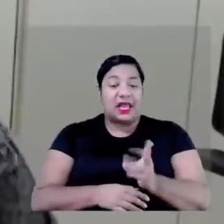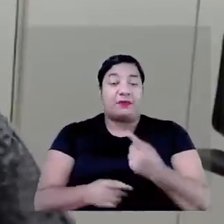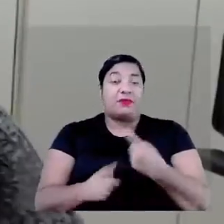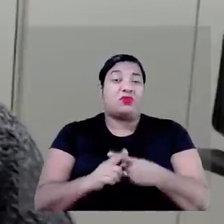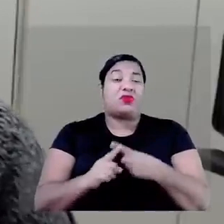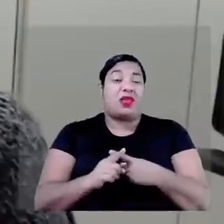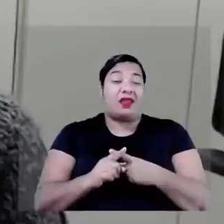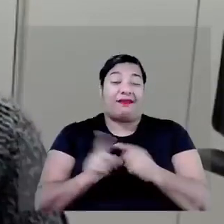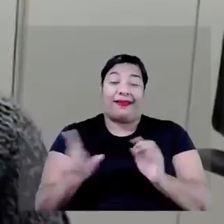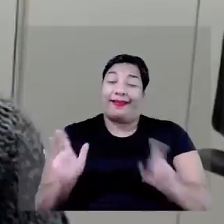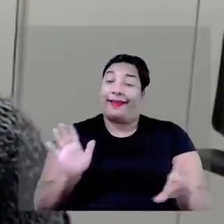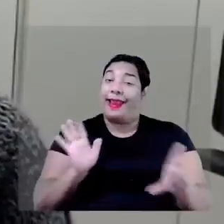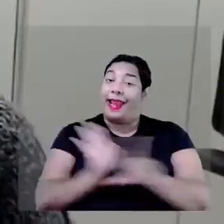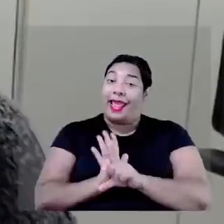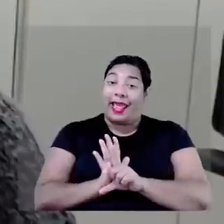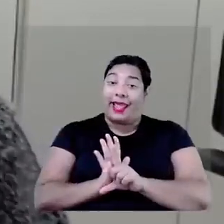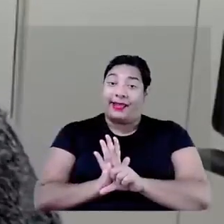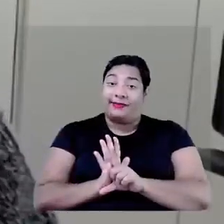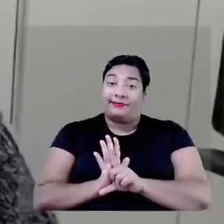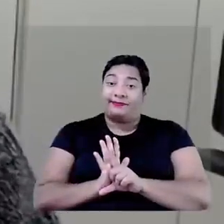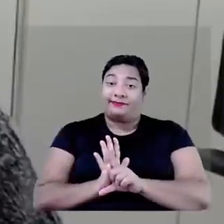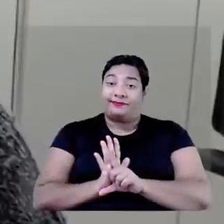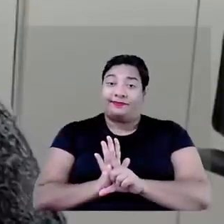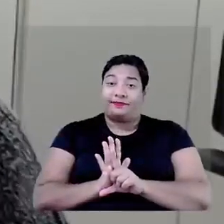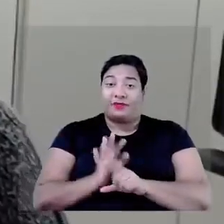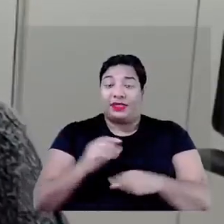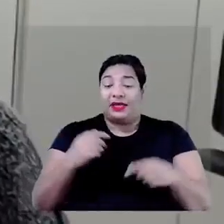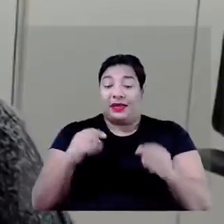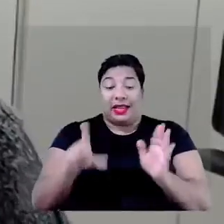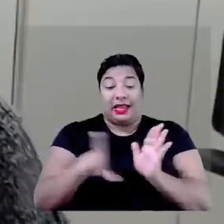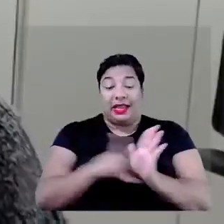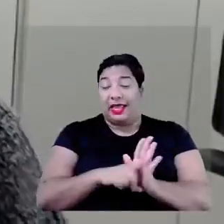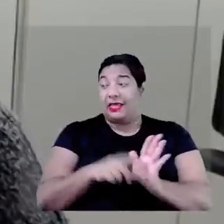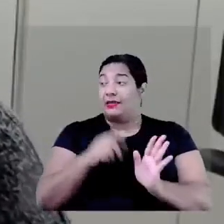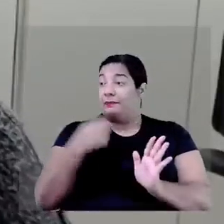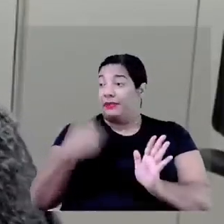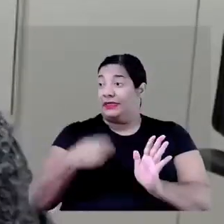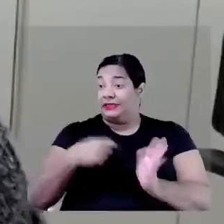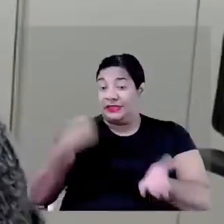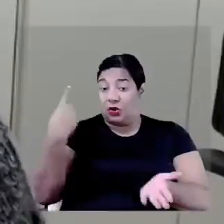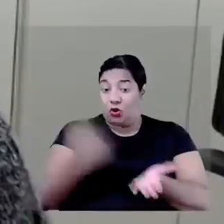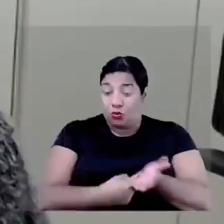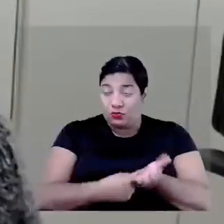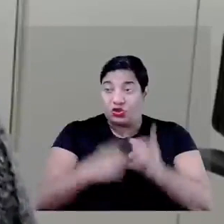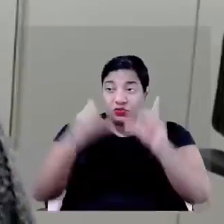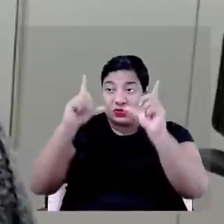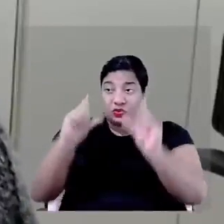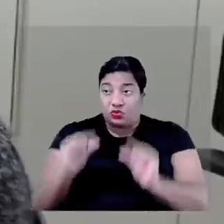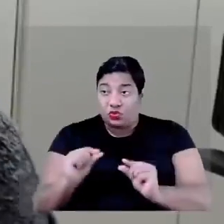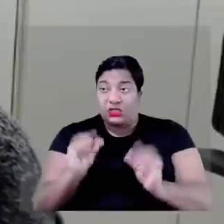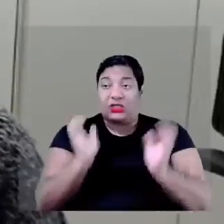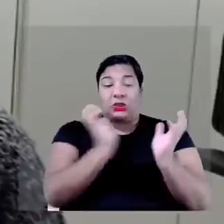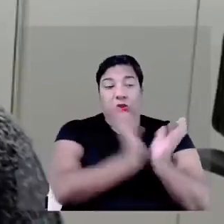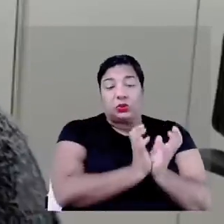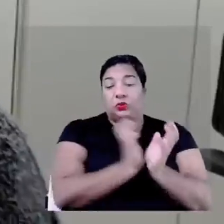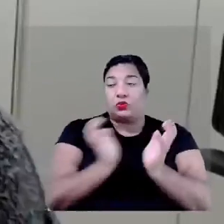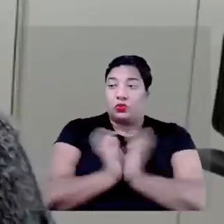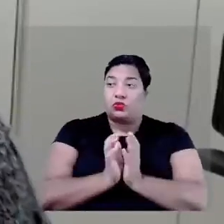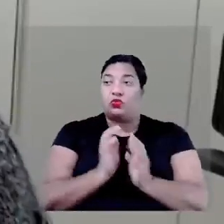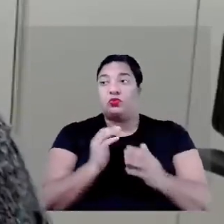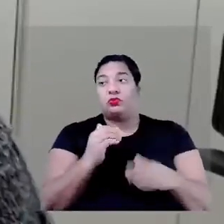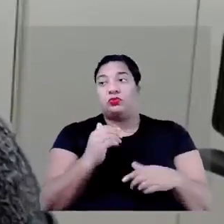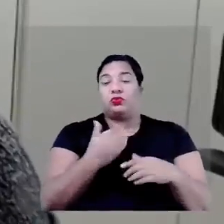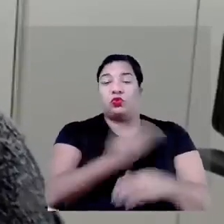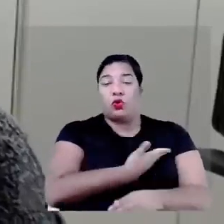mesmo, né? Então, tem que assumir o compromisso de reduzir as emissões das organizações. Será que se a gente substituir a frota toda por veículos